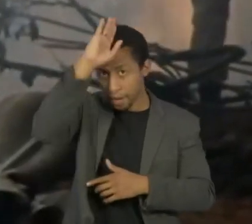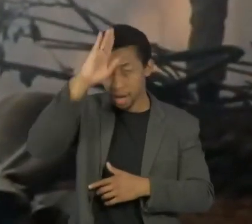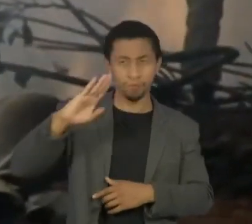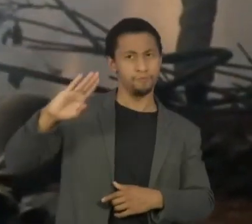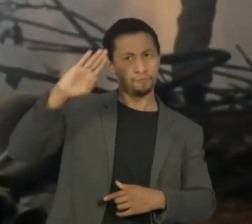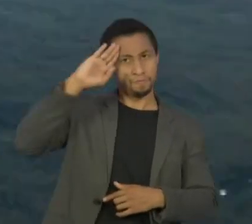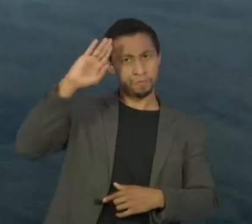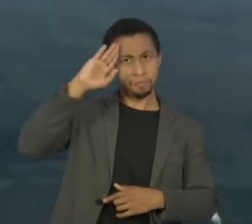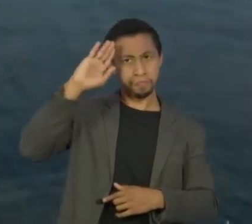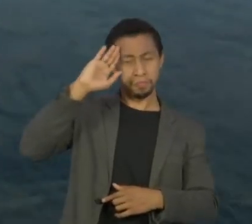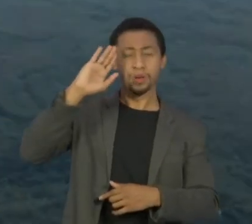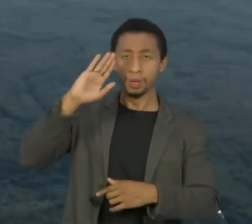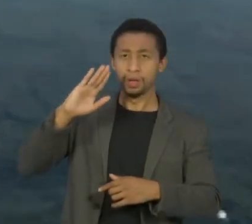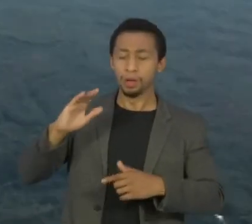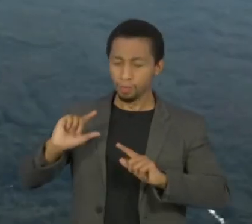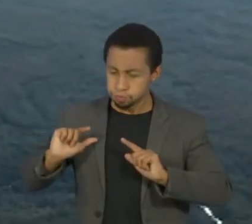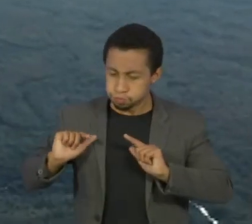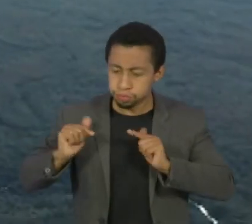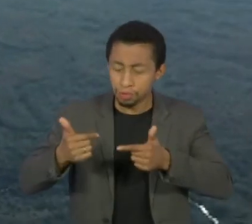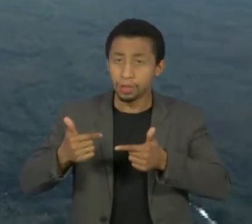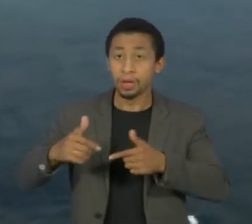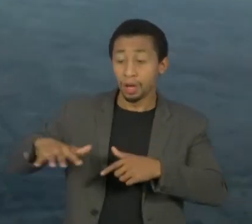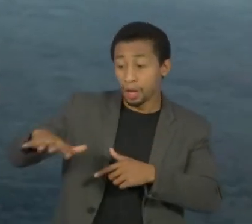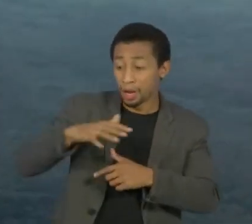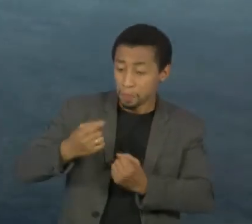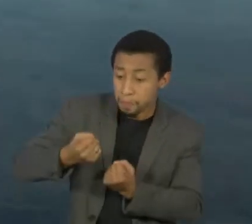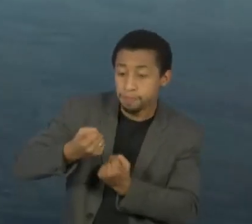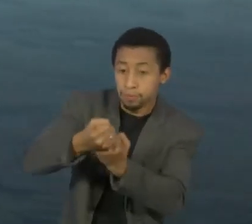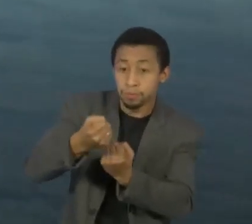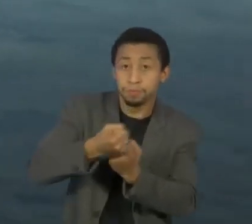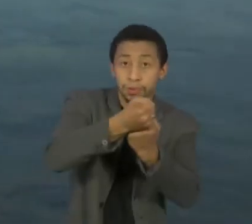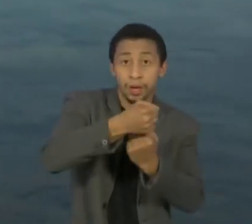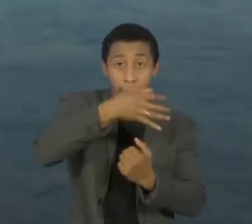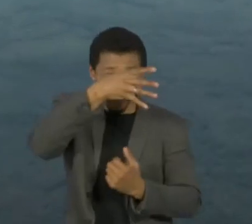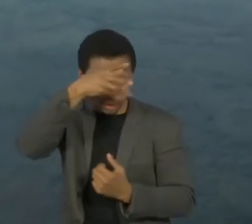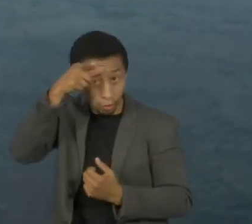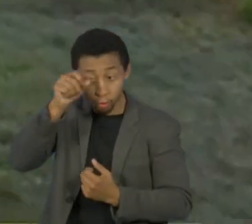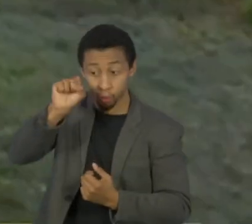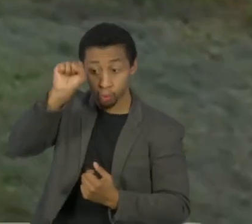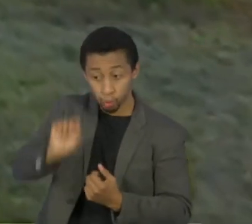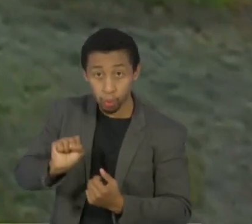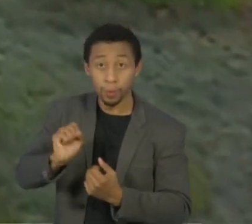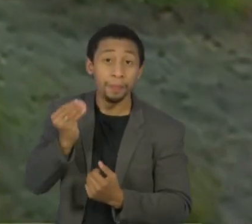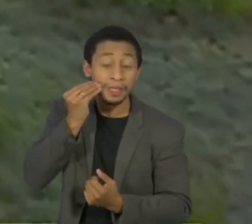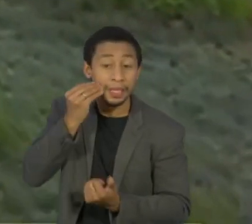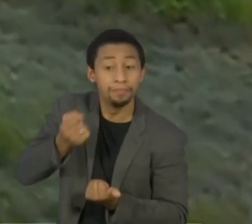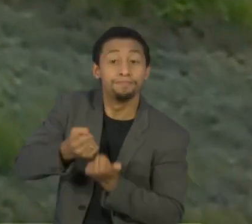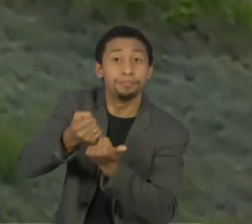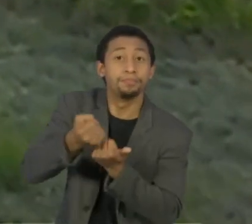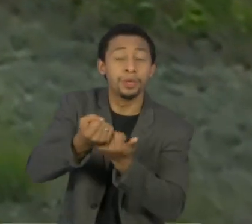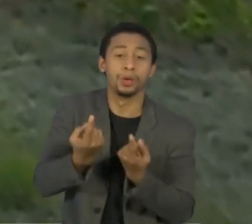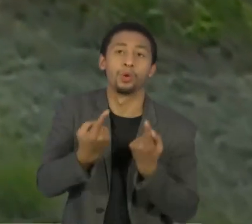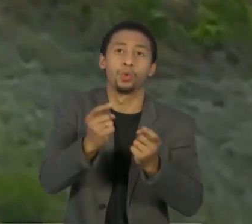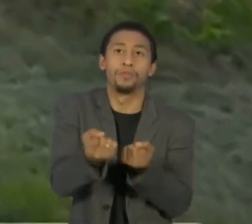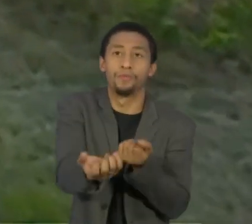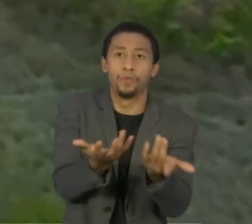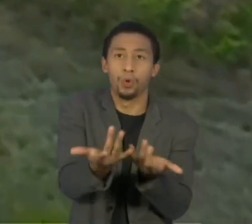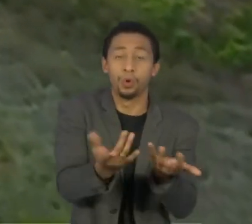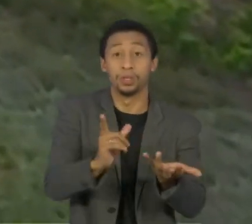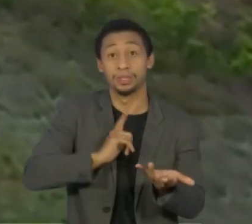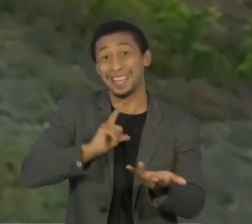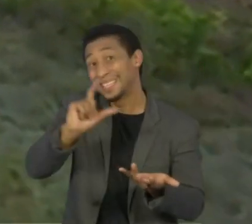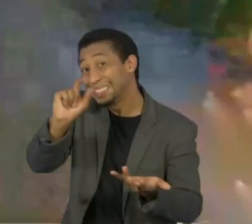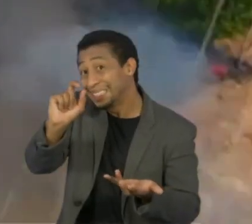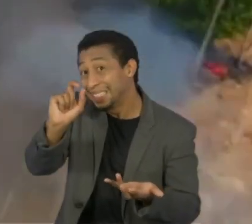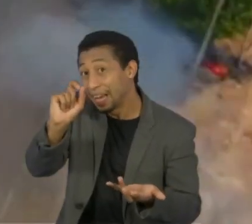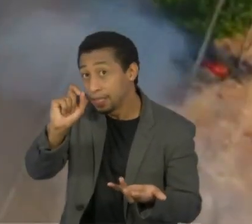outras instituições. Equipes de apoio virão de Mato Grosso do Sul para ajudar no combate ao fogo. Os grupos são formados por 10 militares